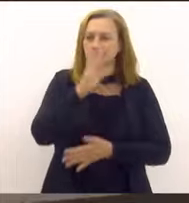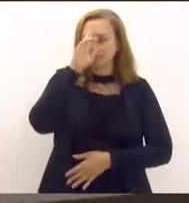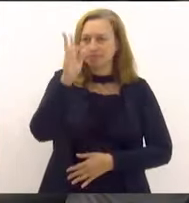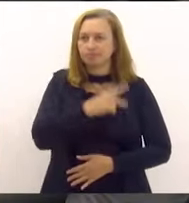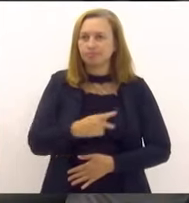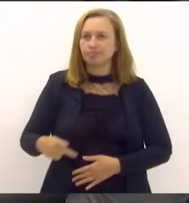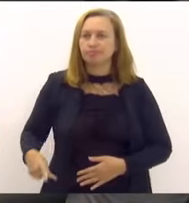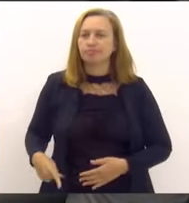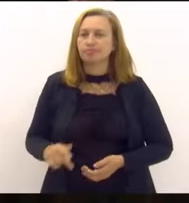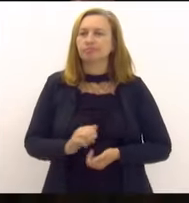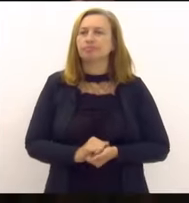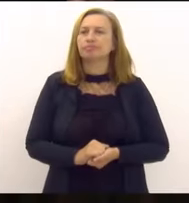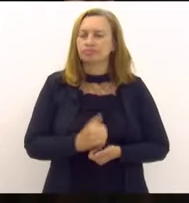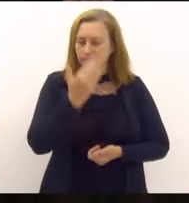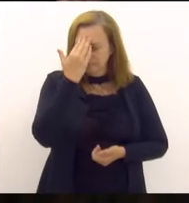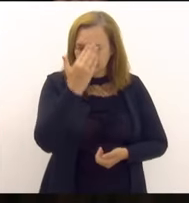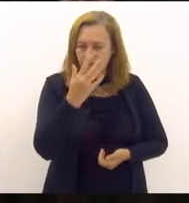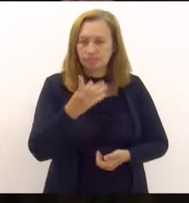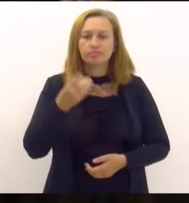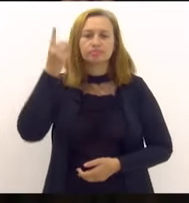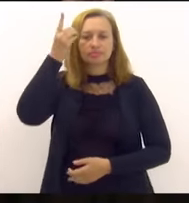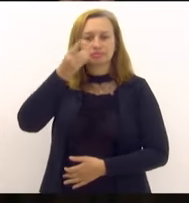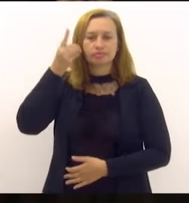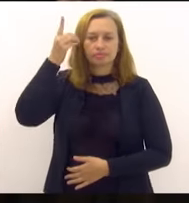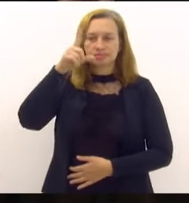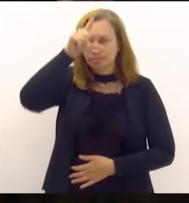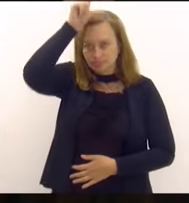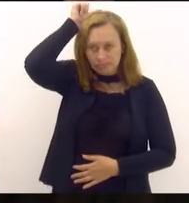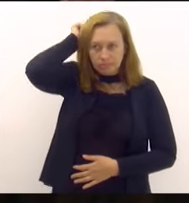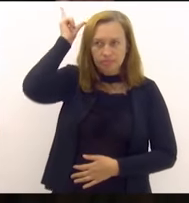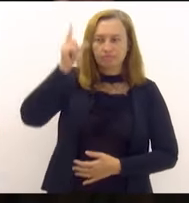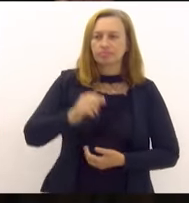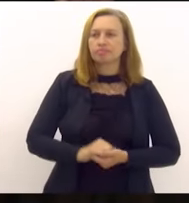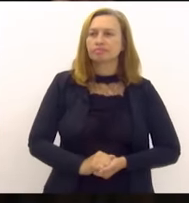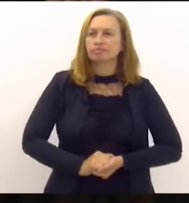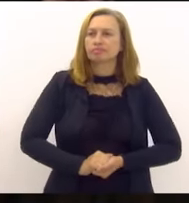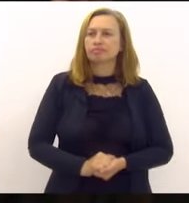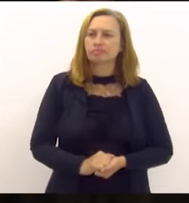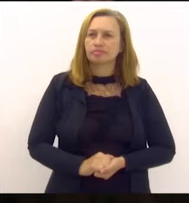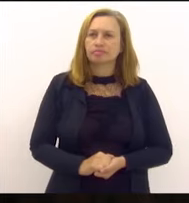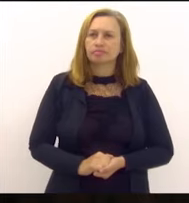relator. Muito obrigado. Deputado Luiz Paulo.